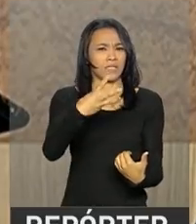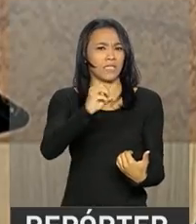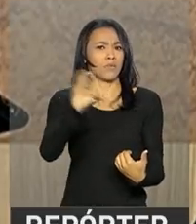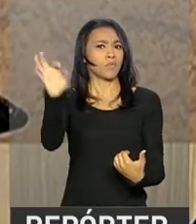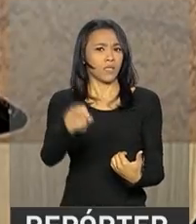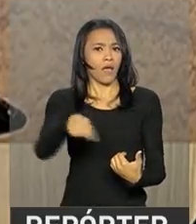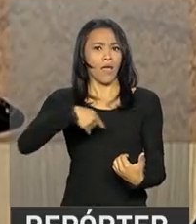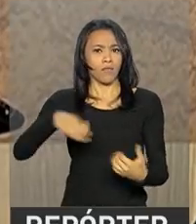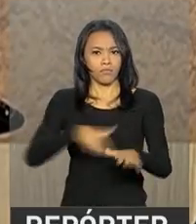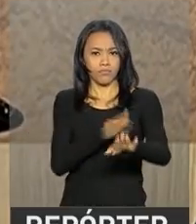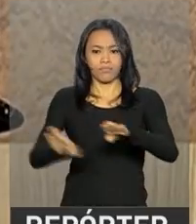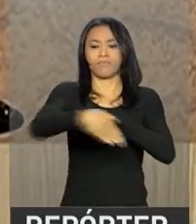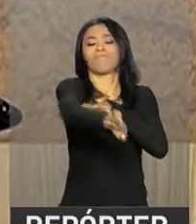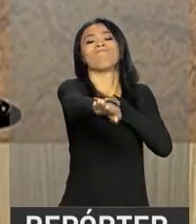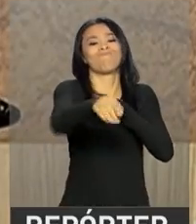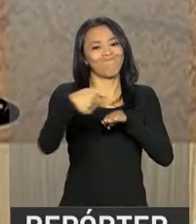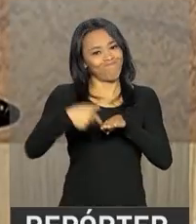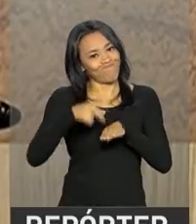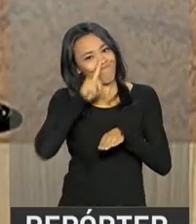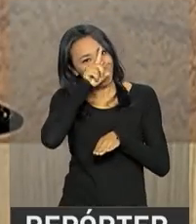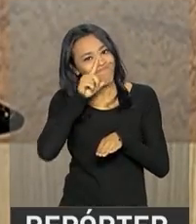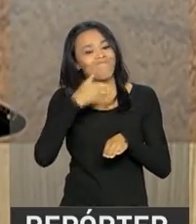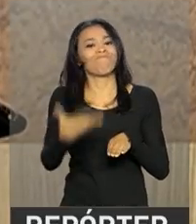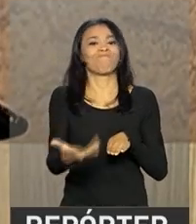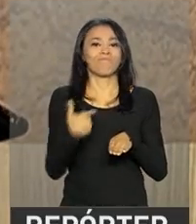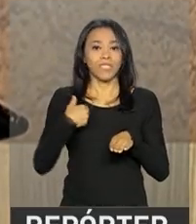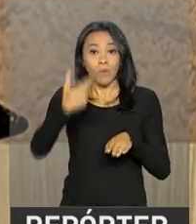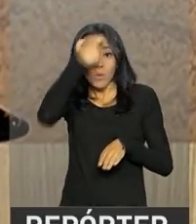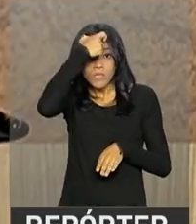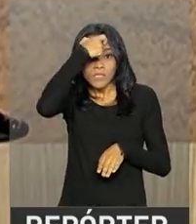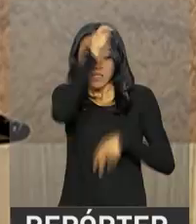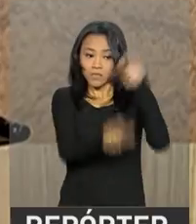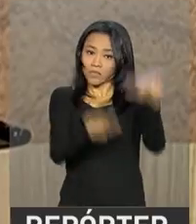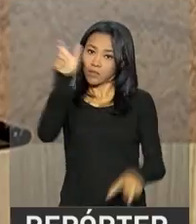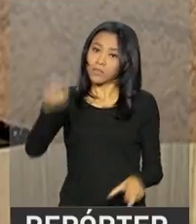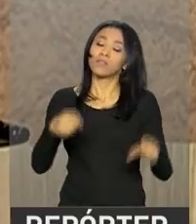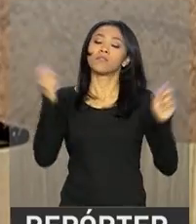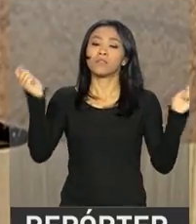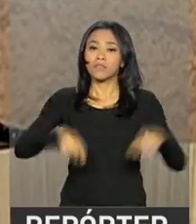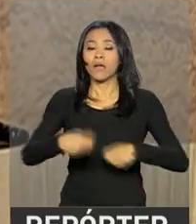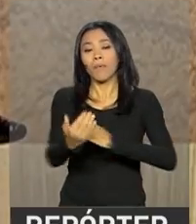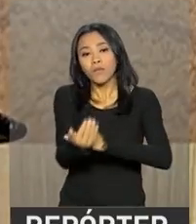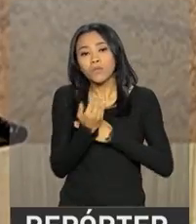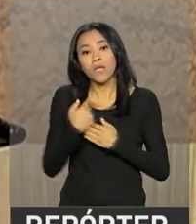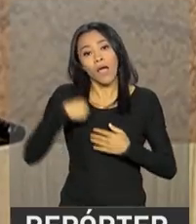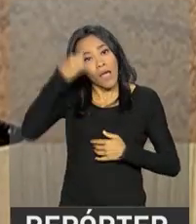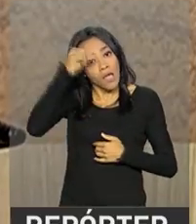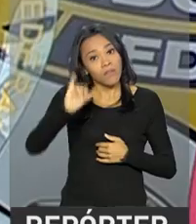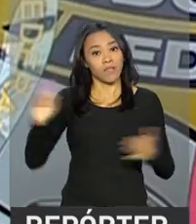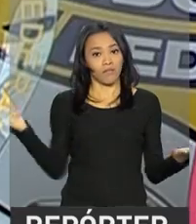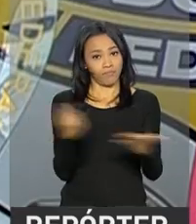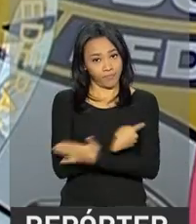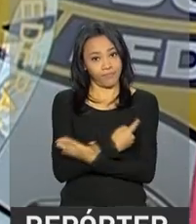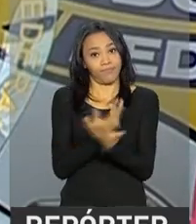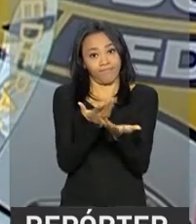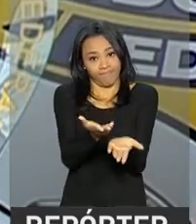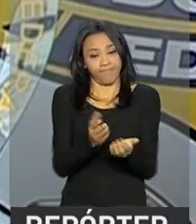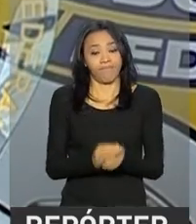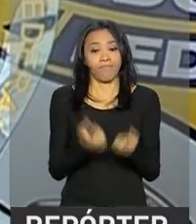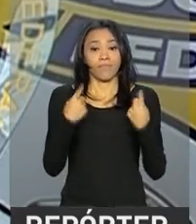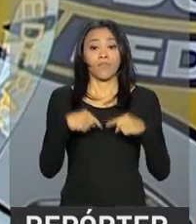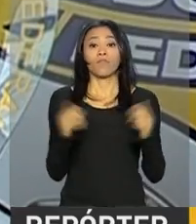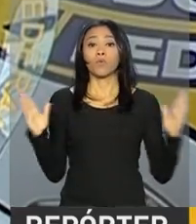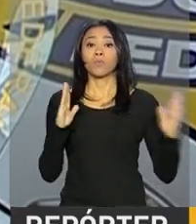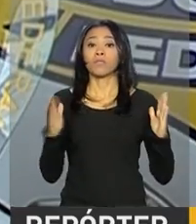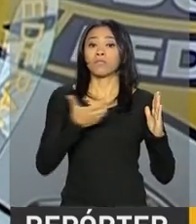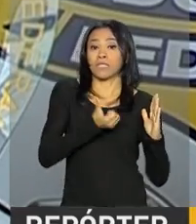velocidade ultrapassagem indevida então é um comportamento a consciência do motorista pode ajudar bastante na contenção da violência no trânsito foram seis dias de